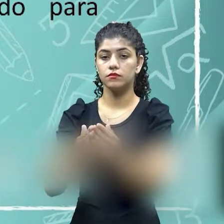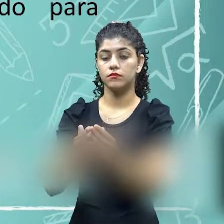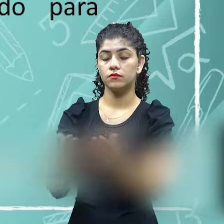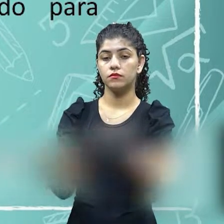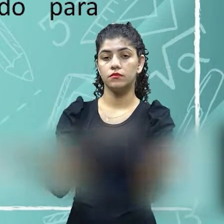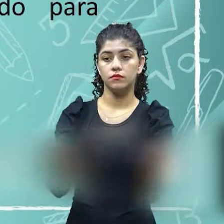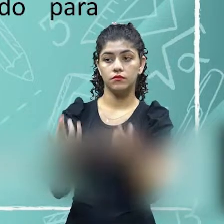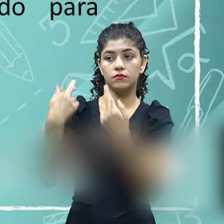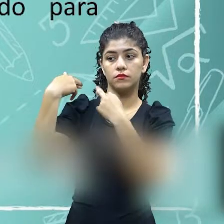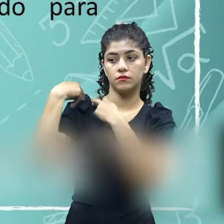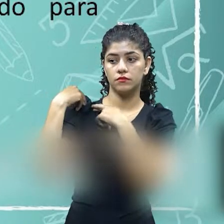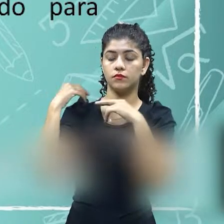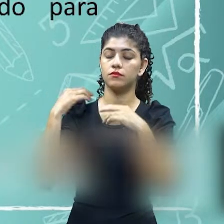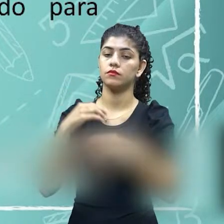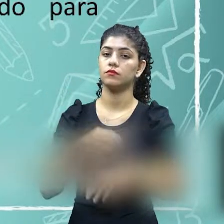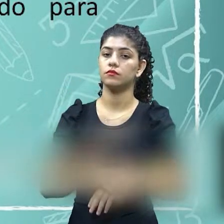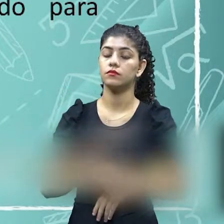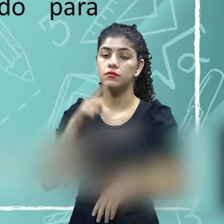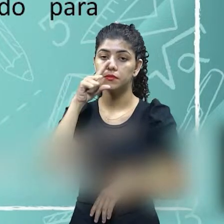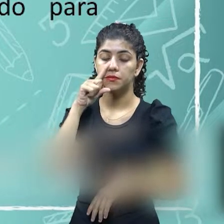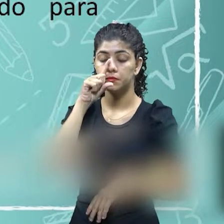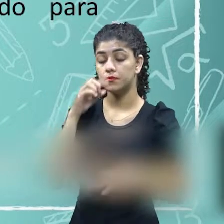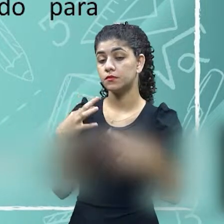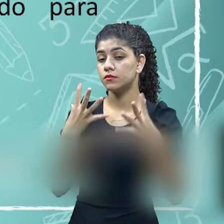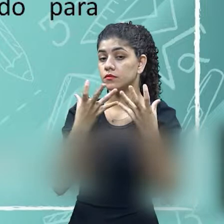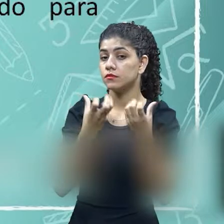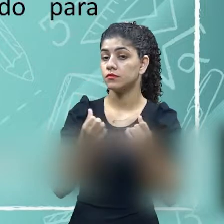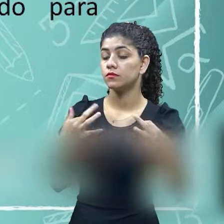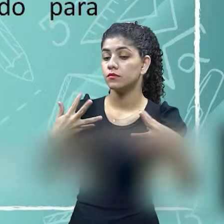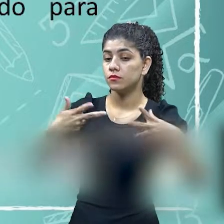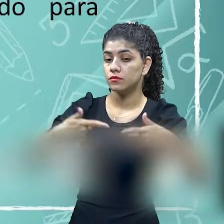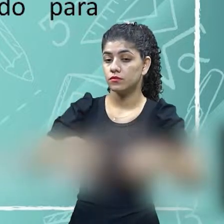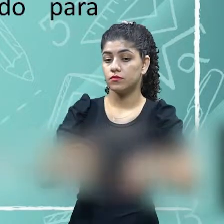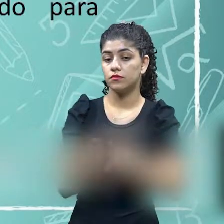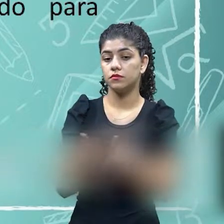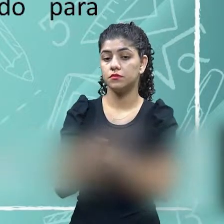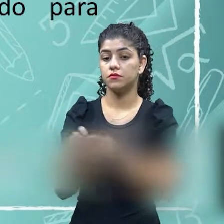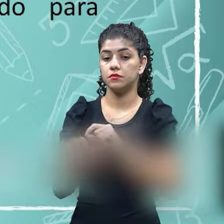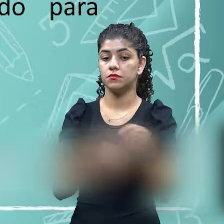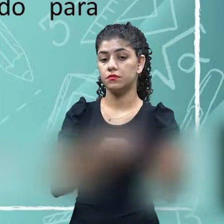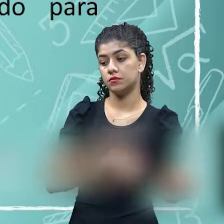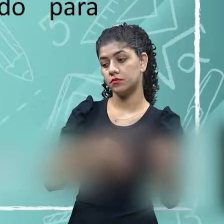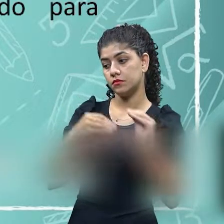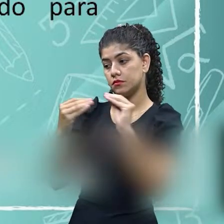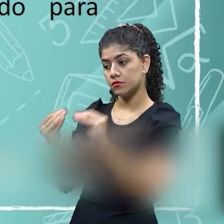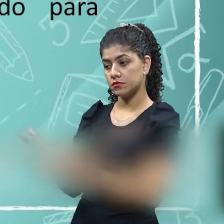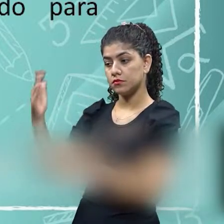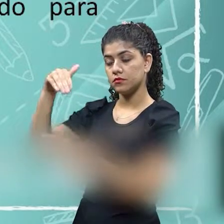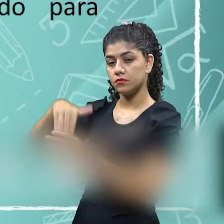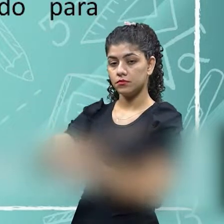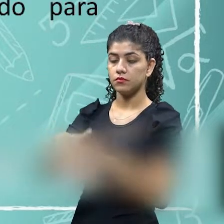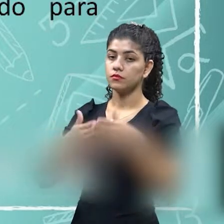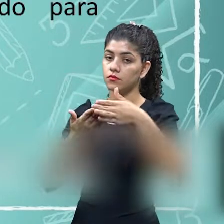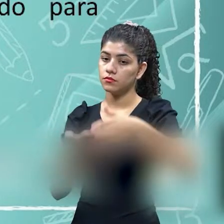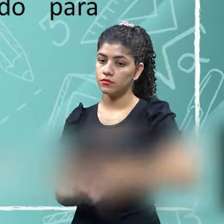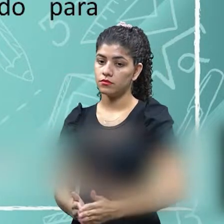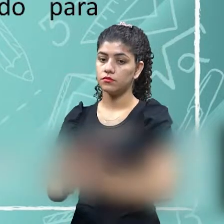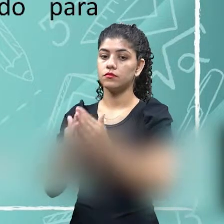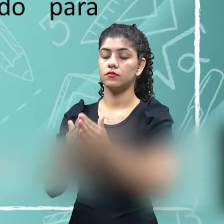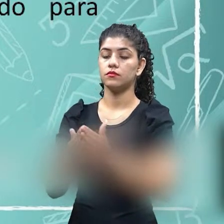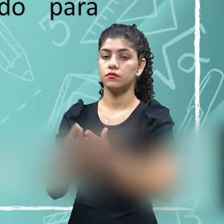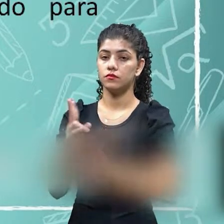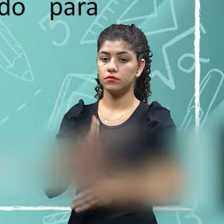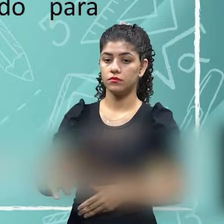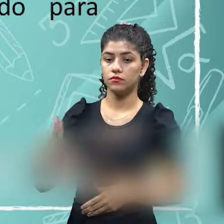riscos, devendo pagar inclusive as despesas de colocação da mercadoria dentro do navio, o termo utilizado